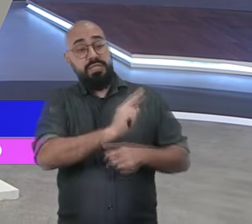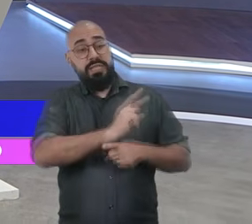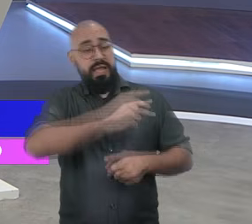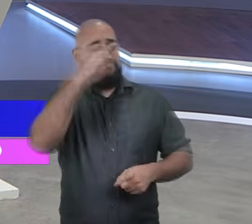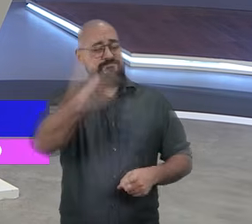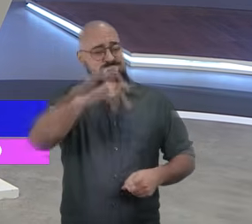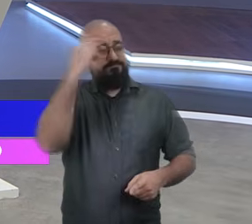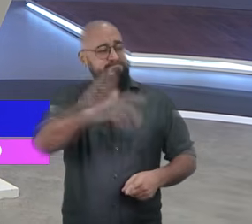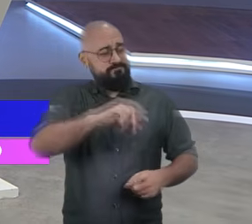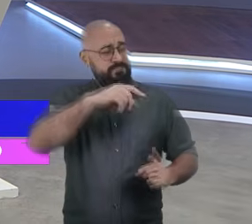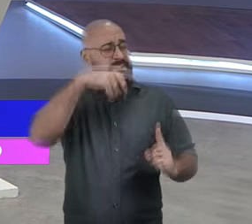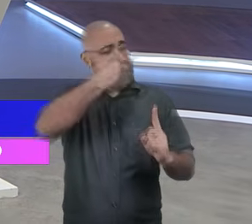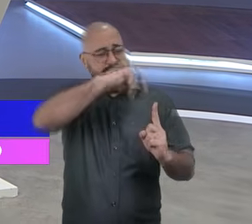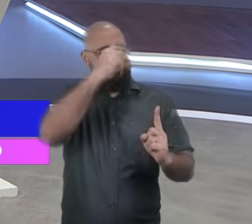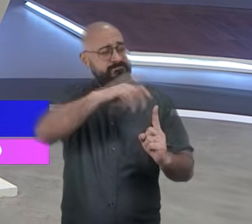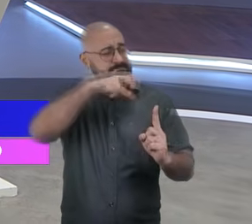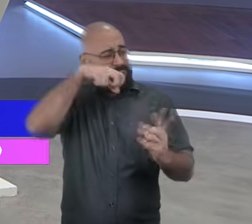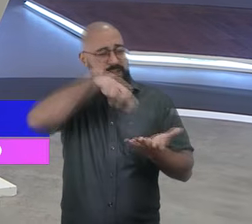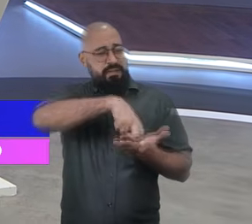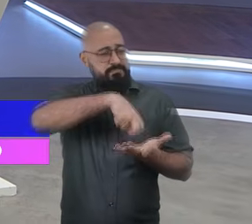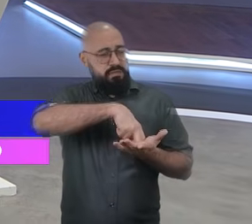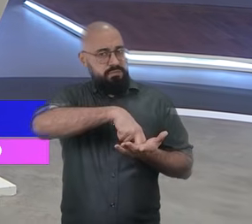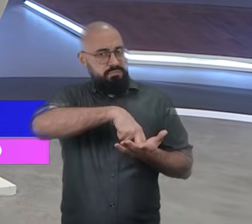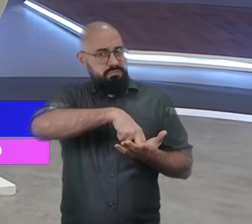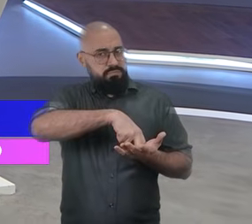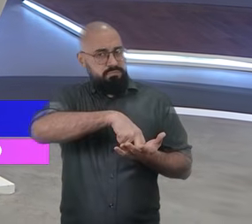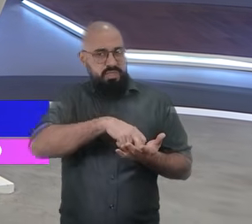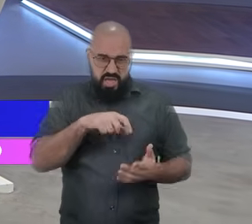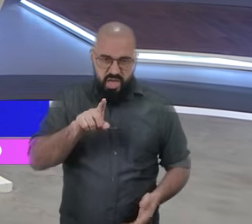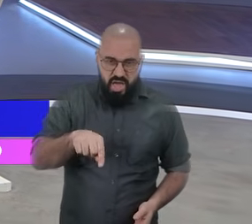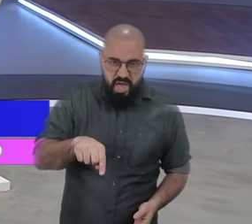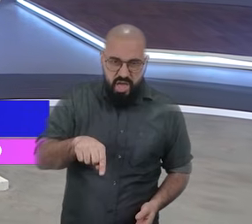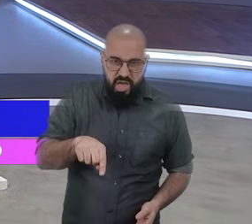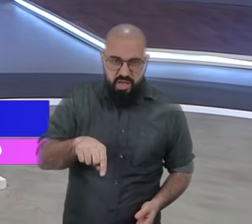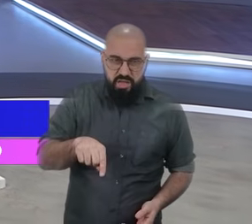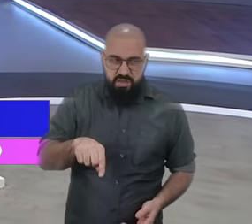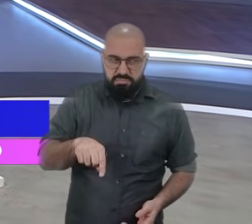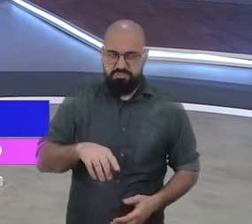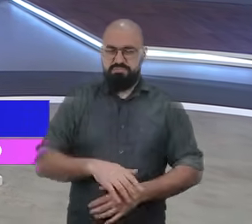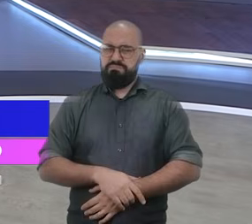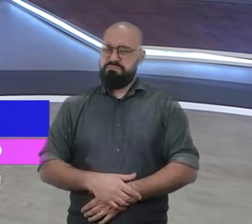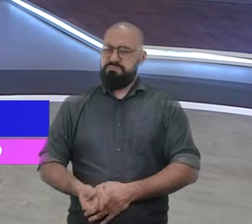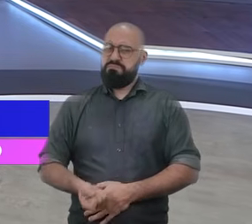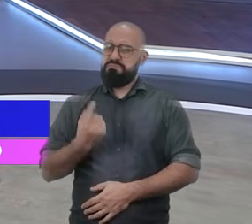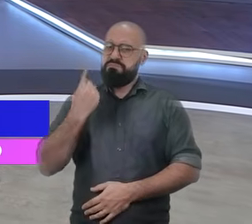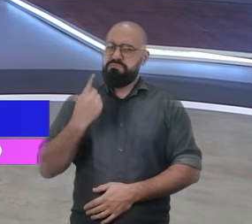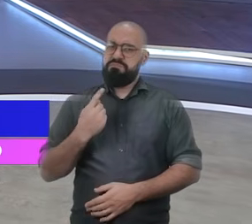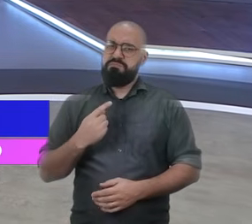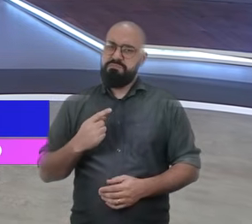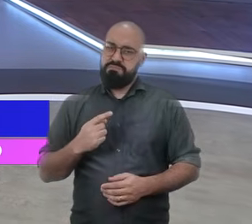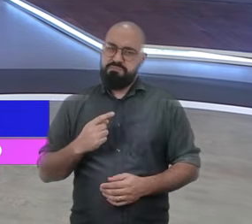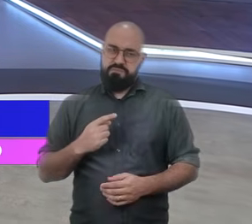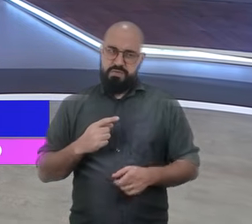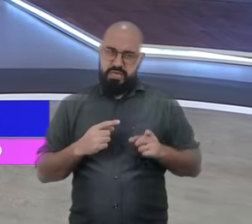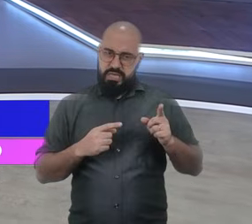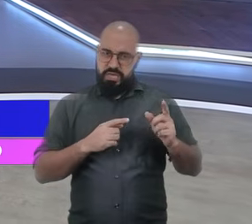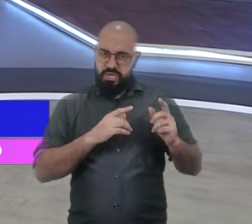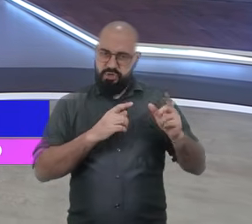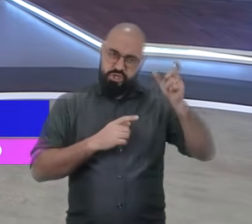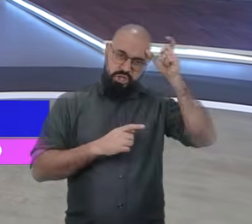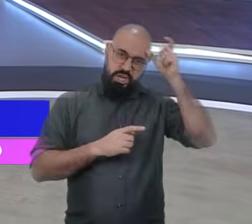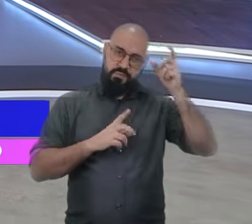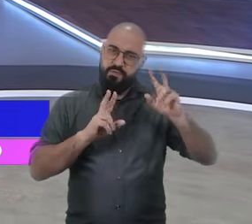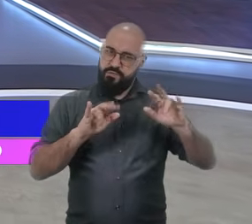cuidar da condenação. Seria o diabo o responsável da condenação? Seria o diabo aquele que vai executar o